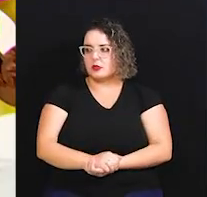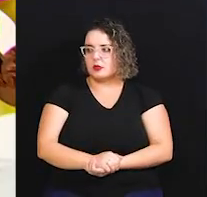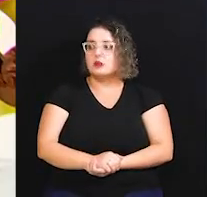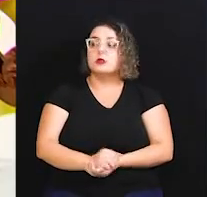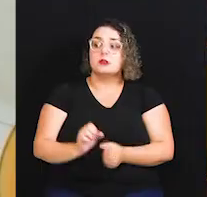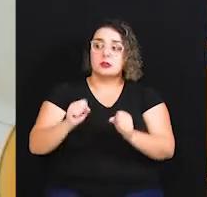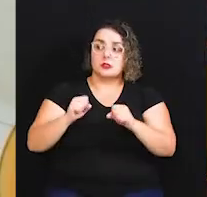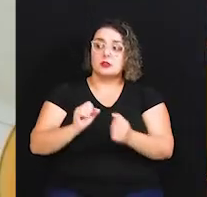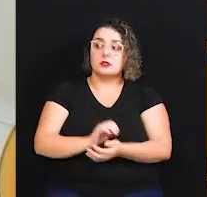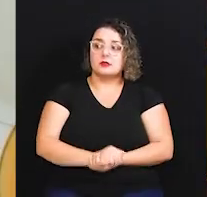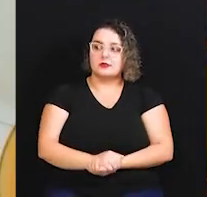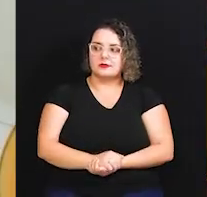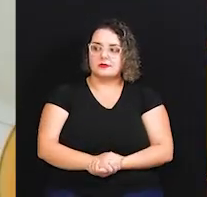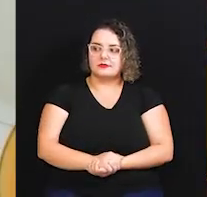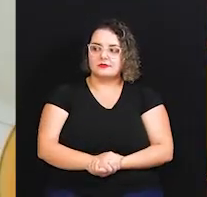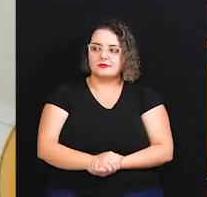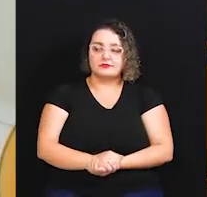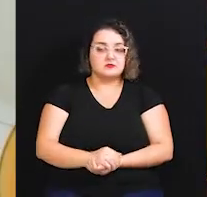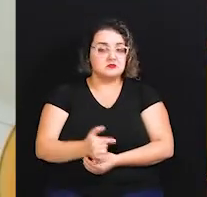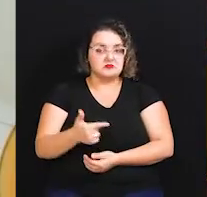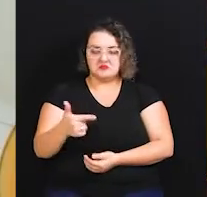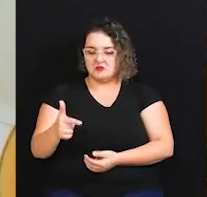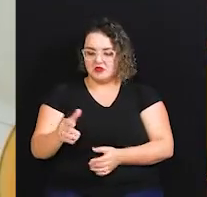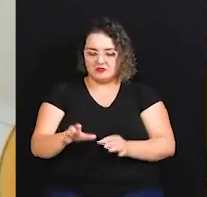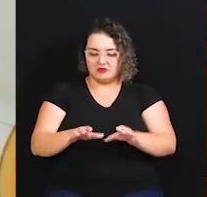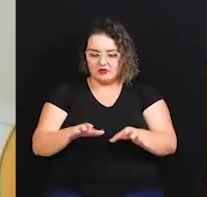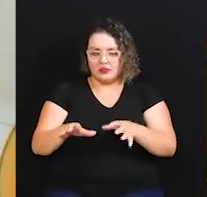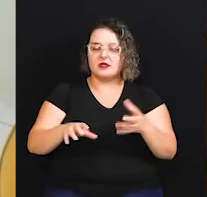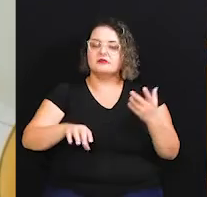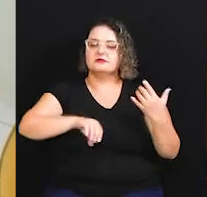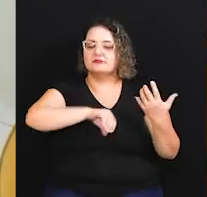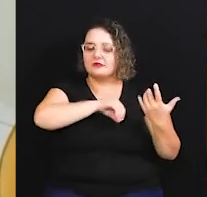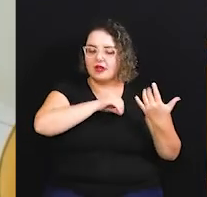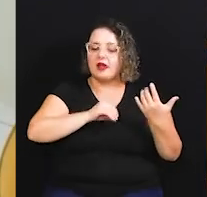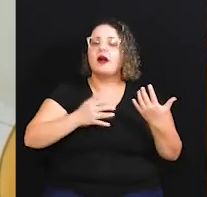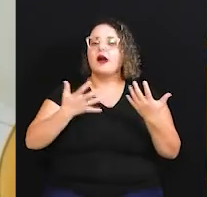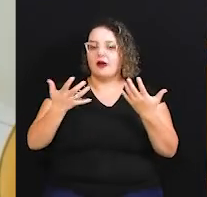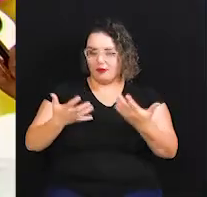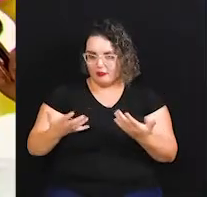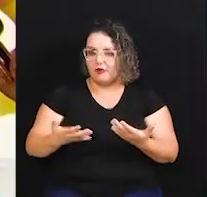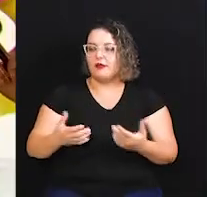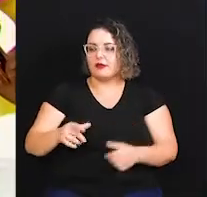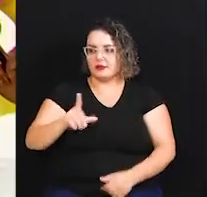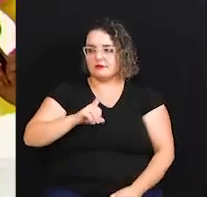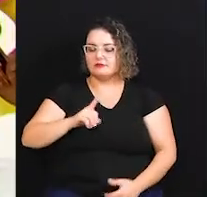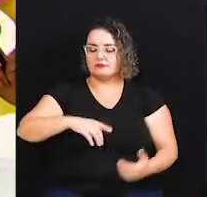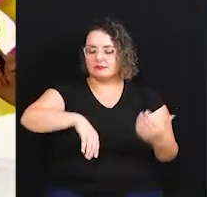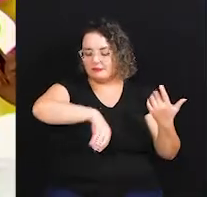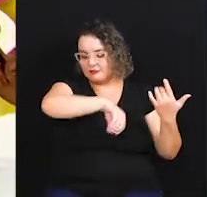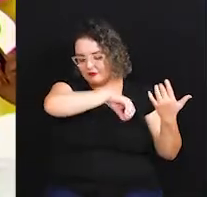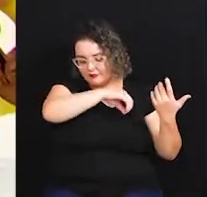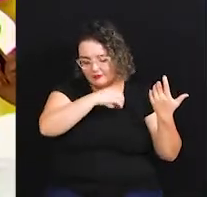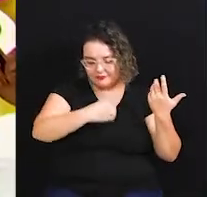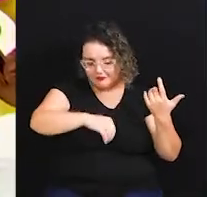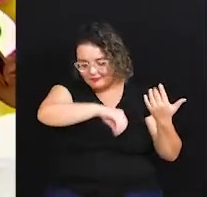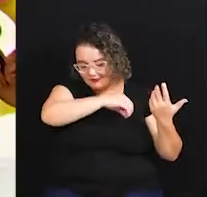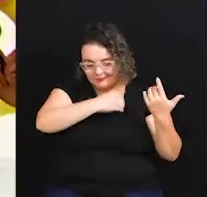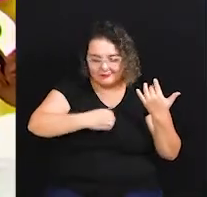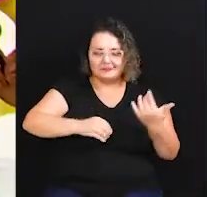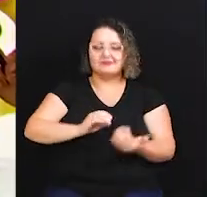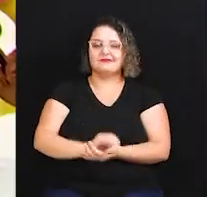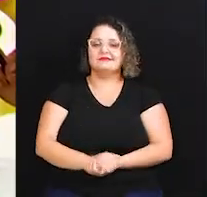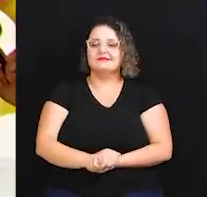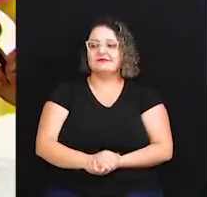atividades? Sim. Antes eu não tinha coordenação motora com as mãos, aí agora eu tenho. Você sente que realmente a tua vinda